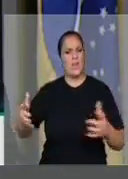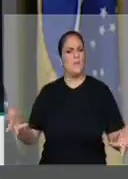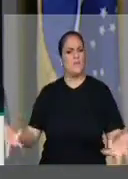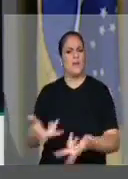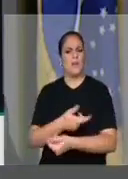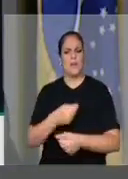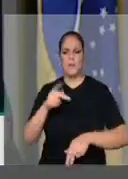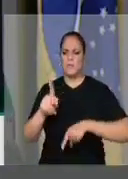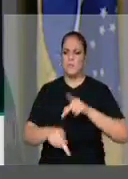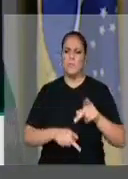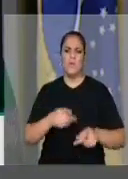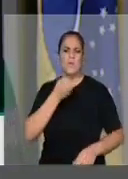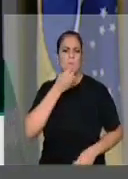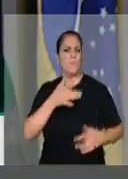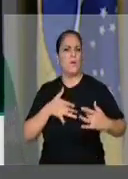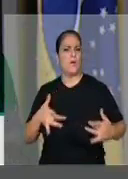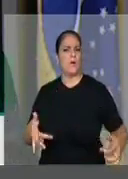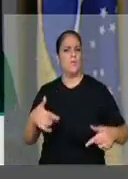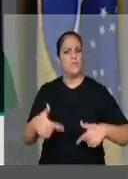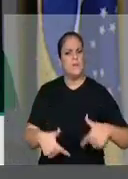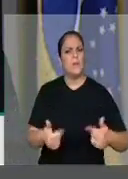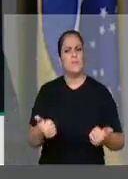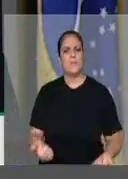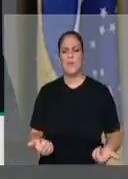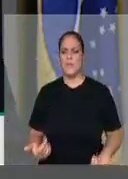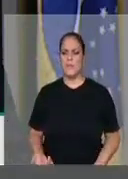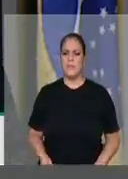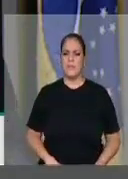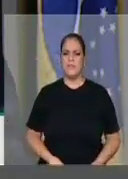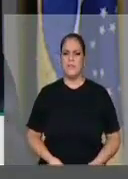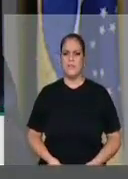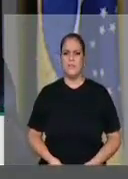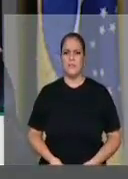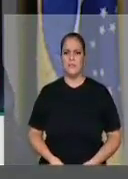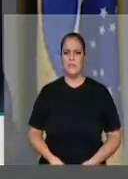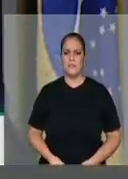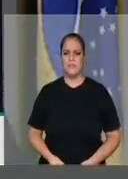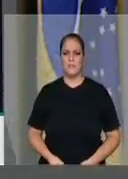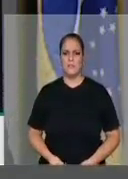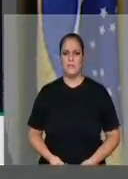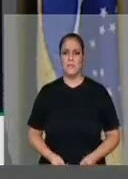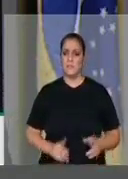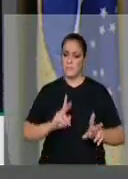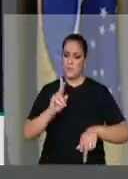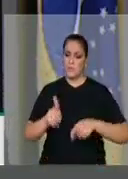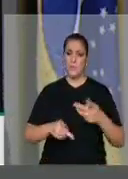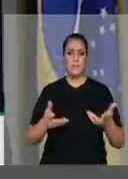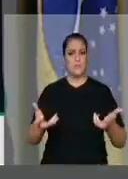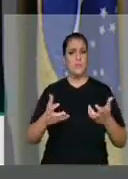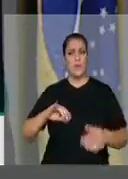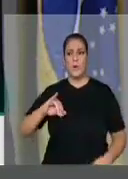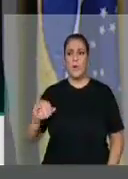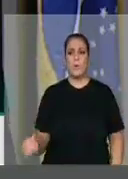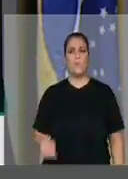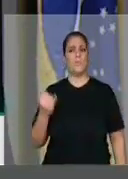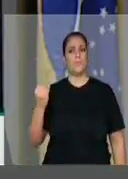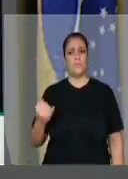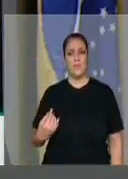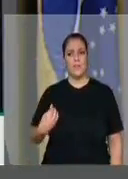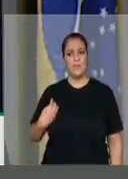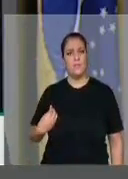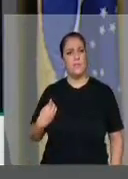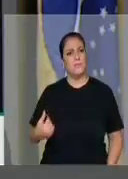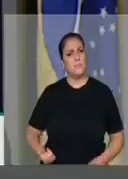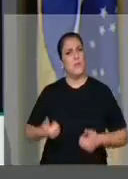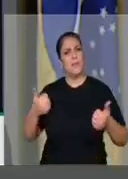mundo, com um povo generoso e trabalhador, que quer oportunidade para crescer e prosperar. O